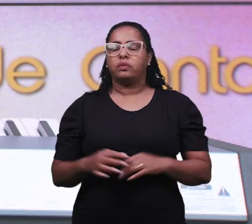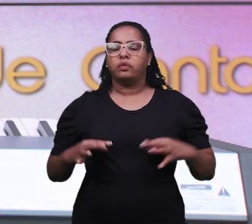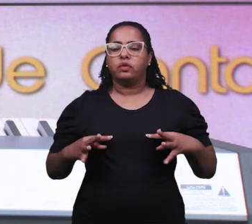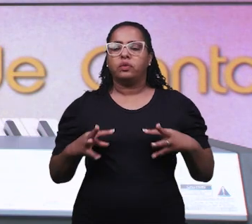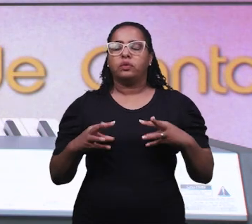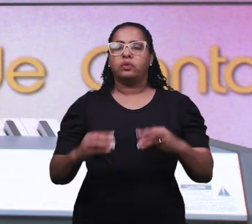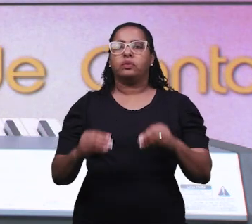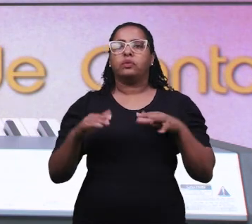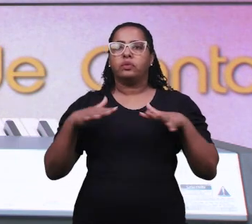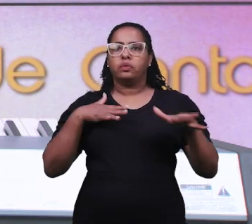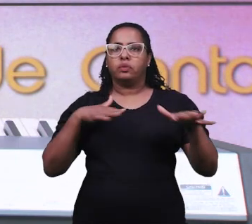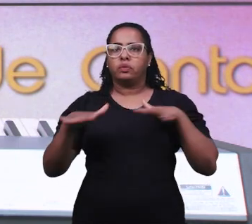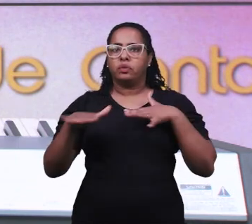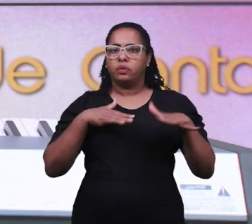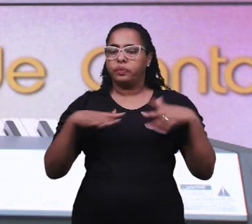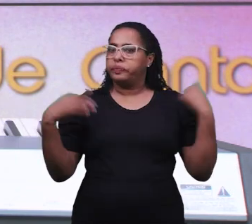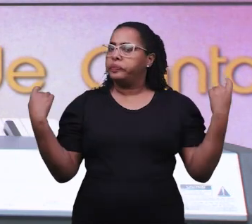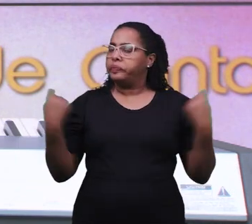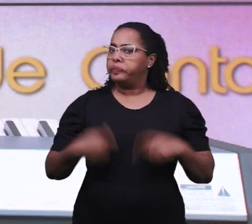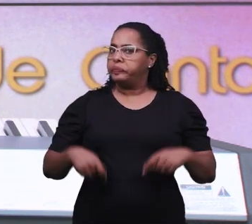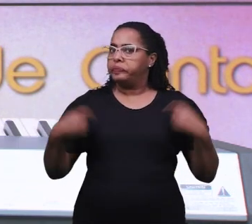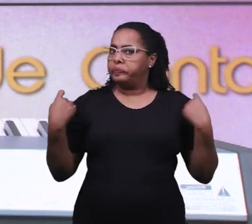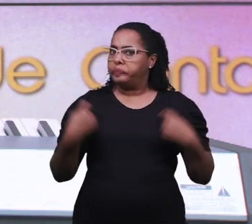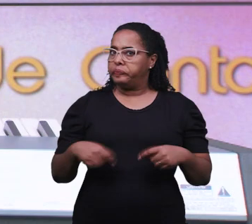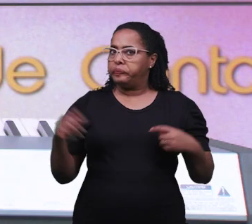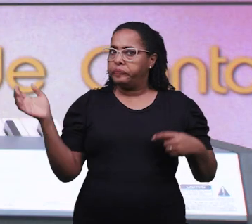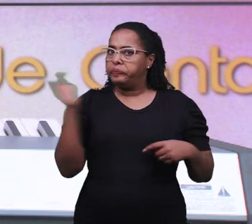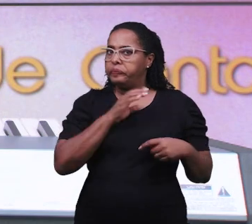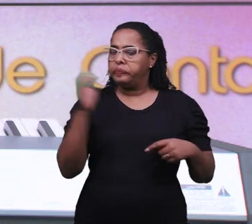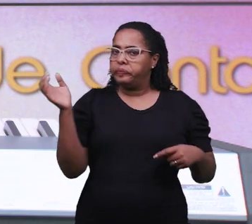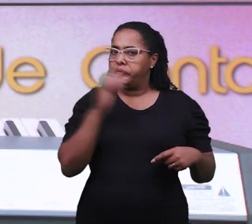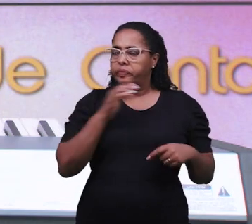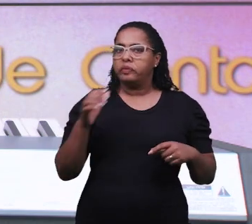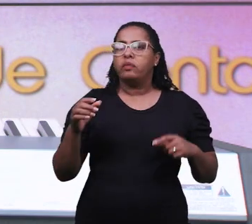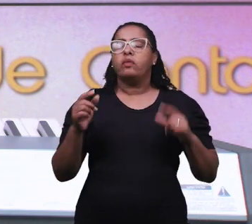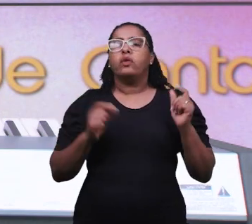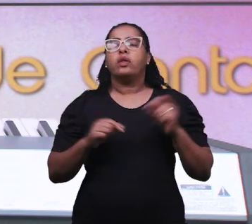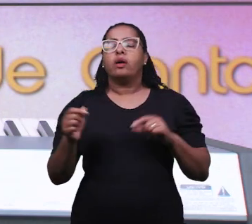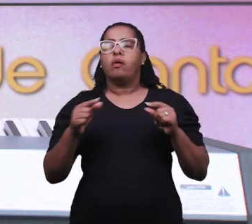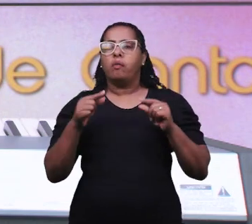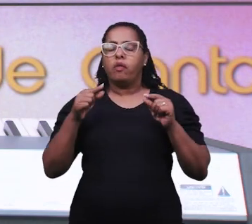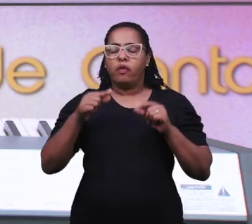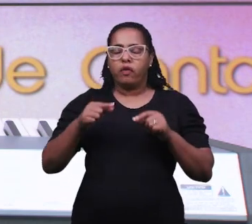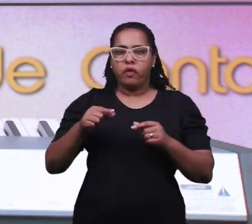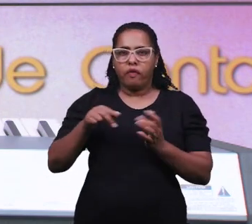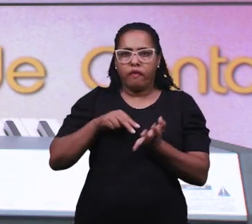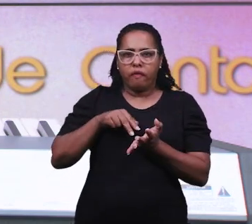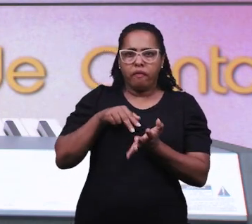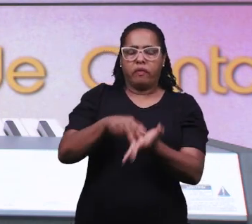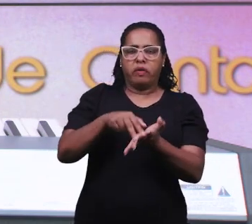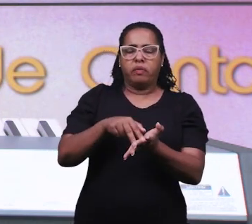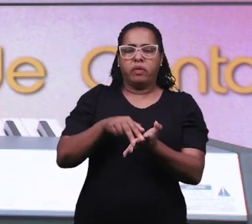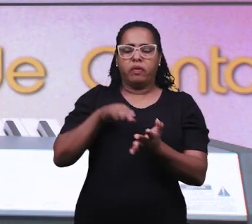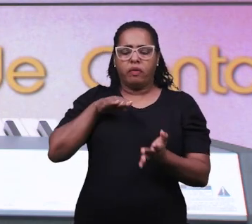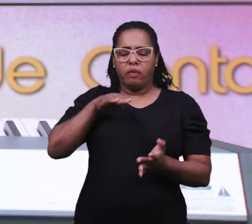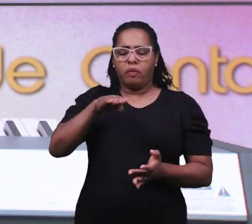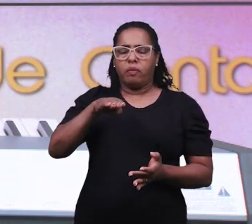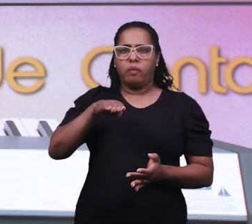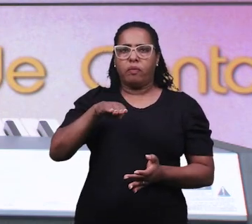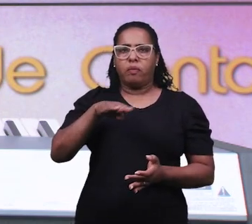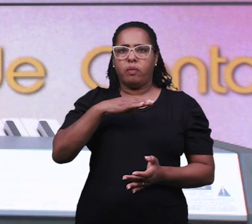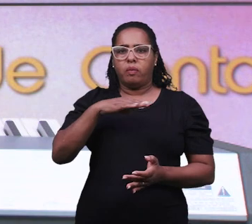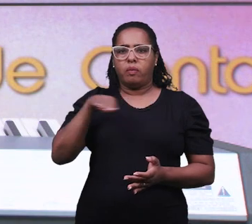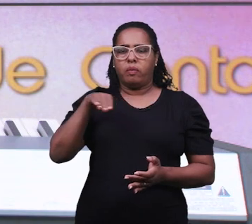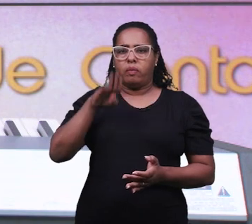Toda essa movimentação tem que ser precisa. E lembre-se, a língua não pode estar frouxa, nem tensa demais. É um